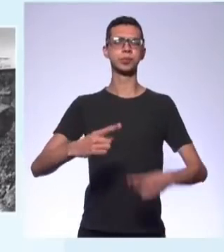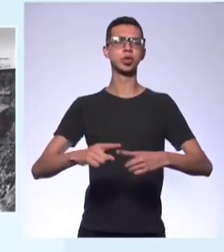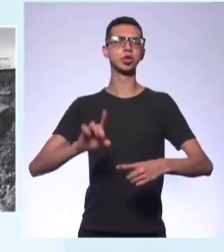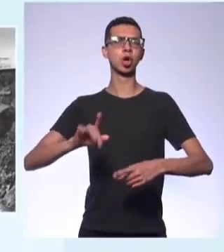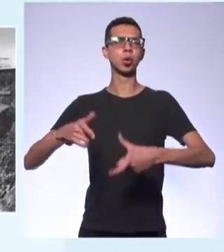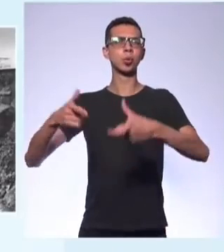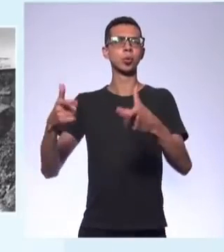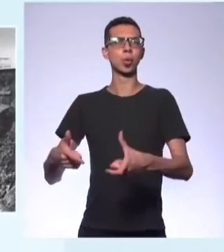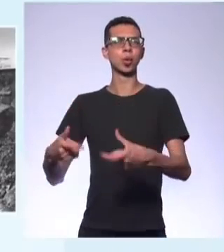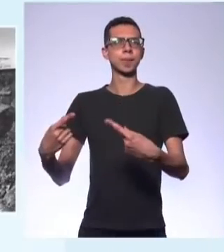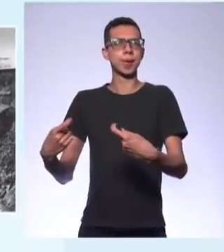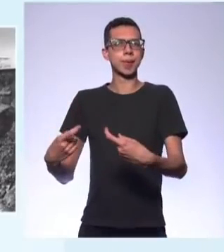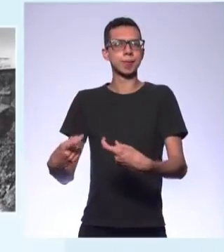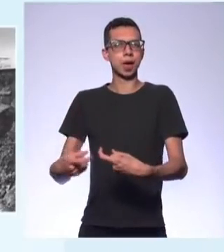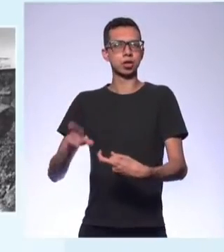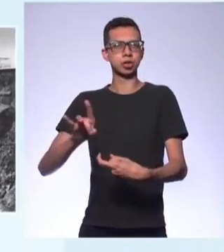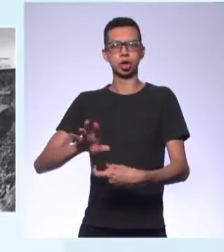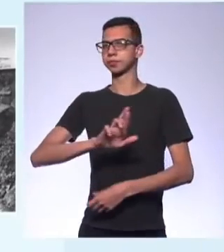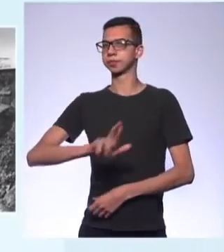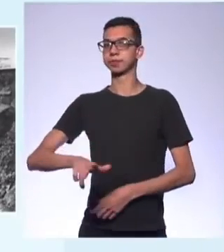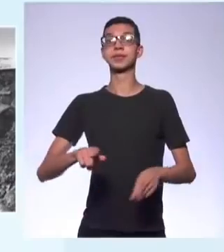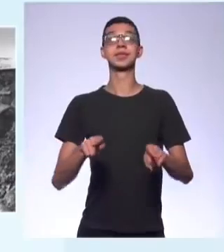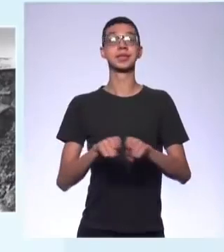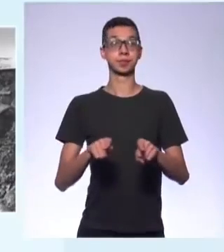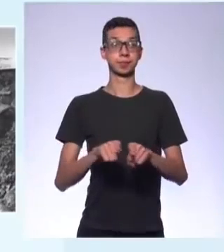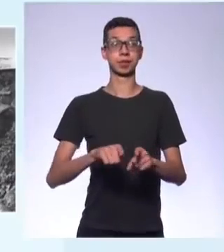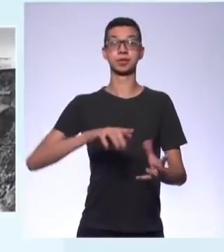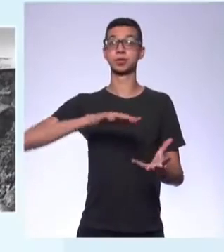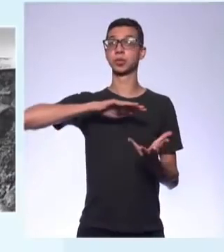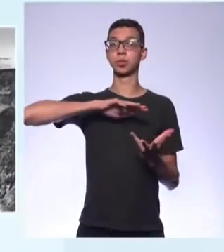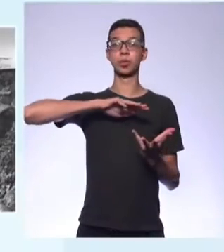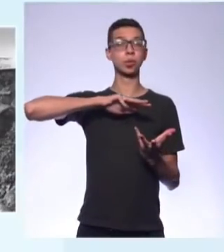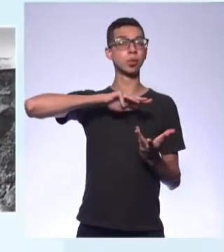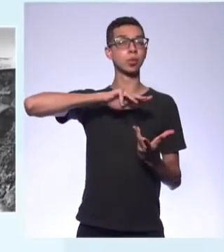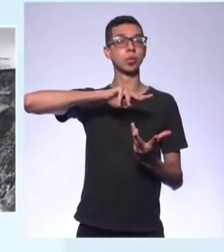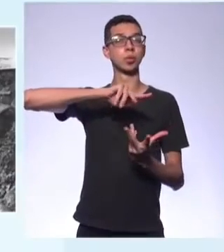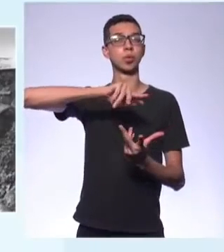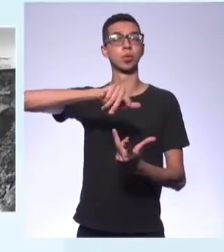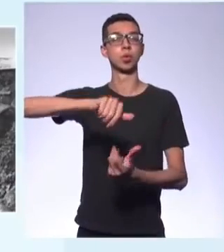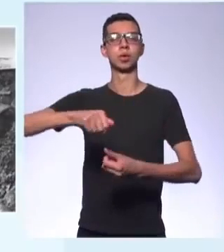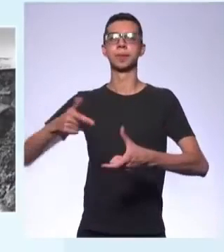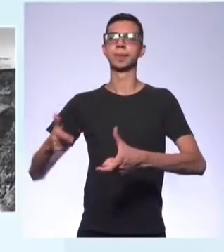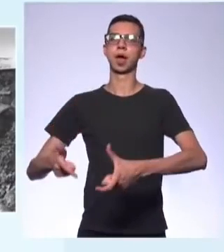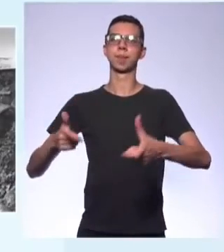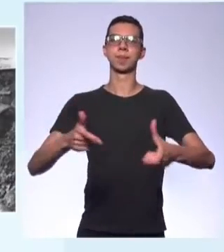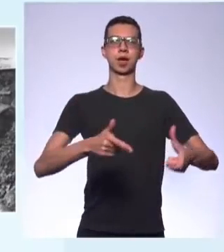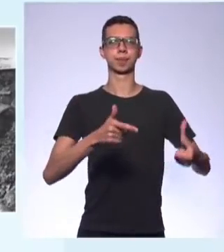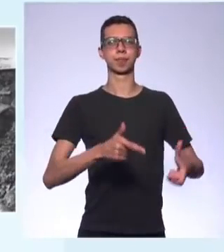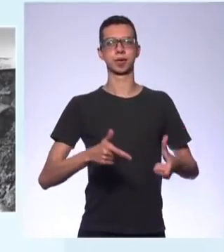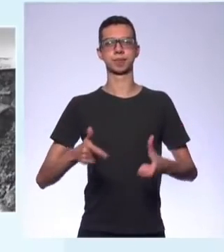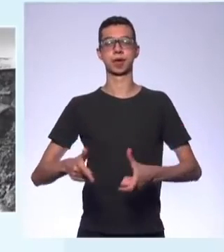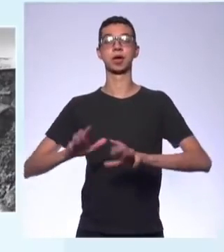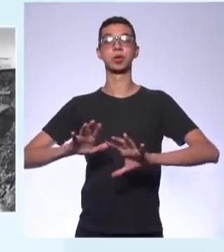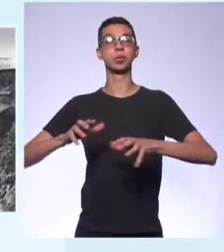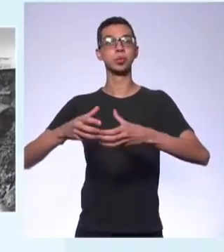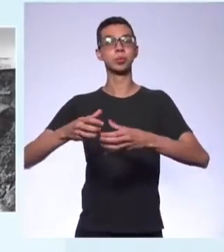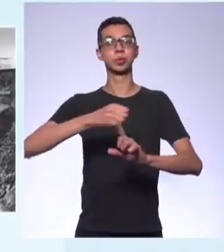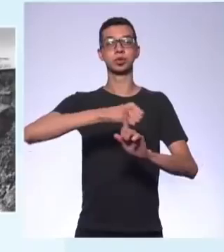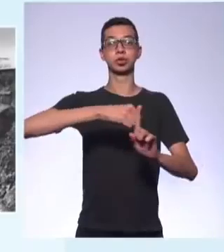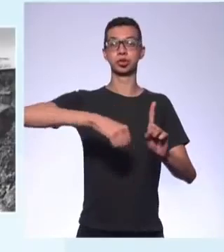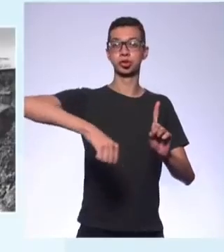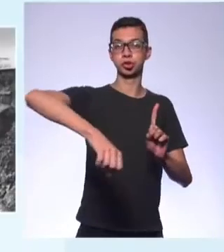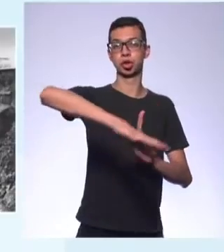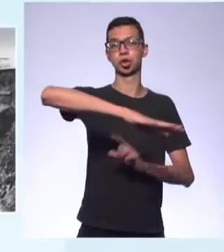aos combatentes, mas englobou diversos setores e grupos sociais